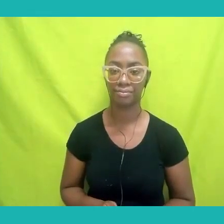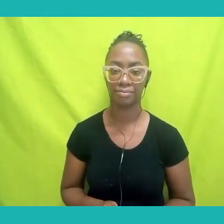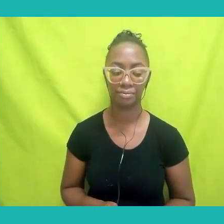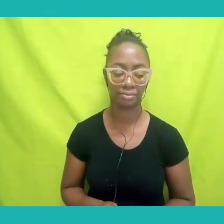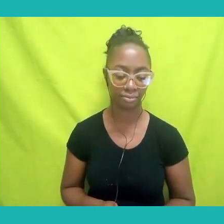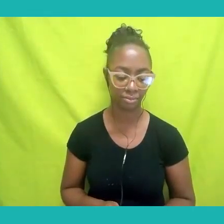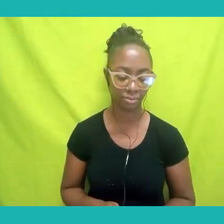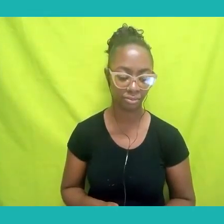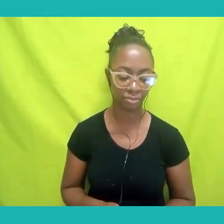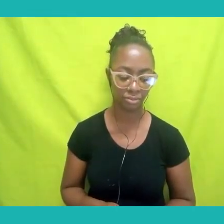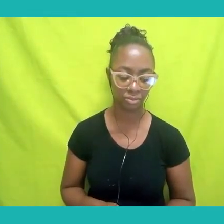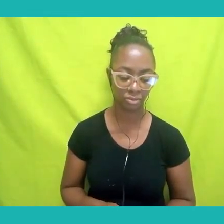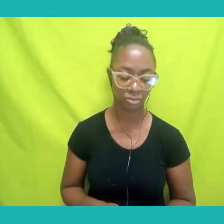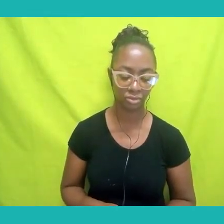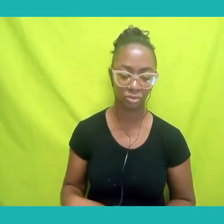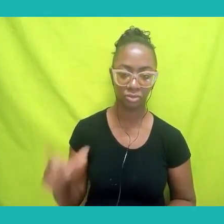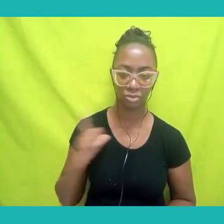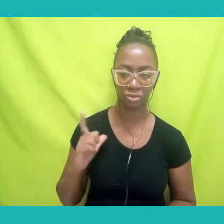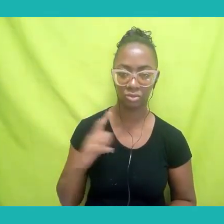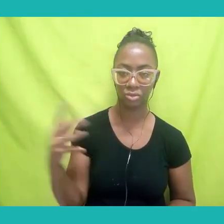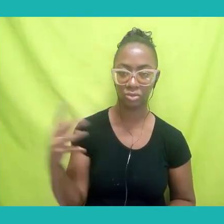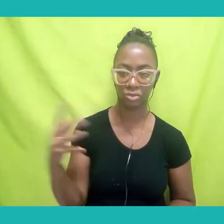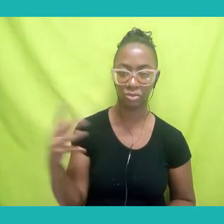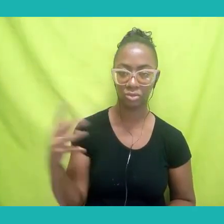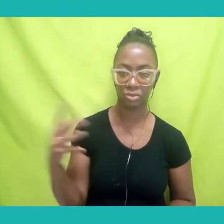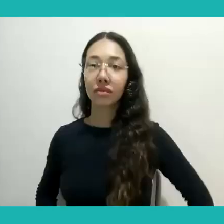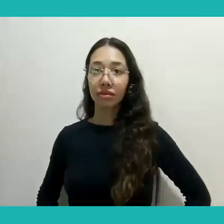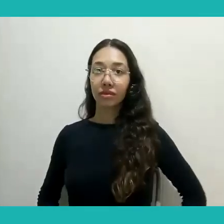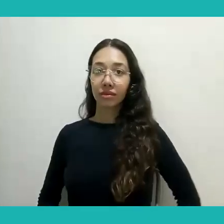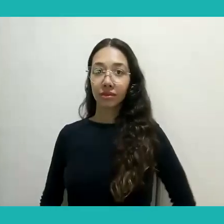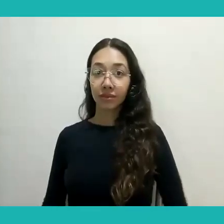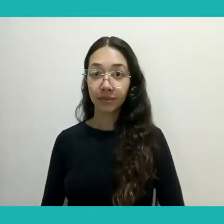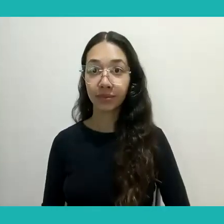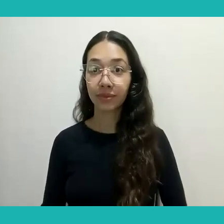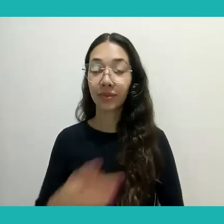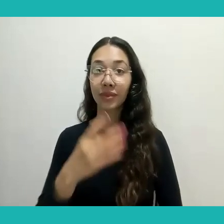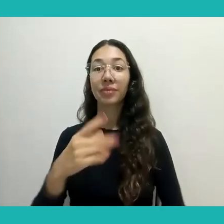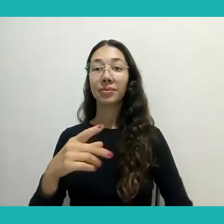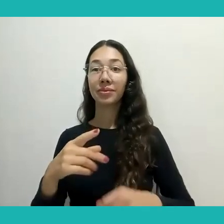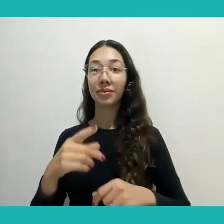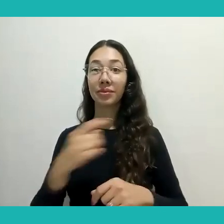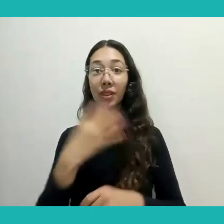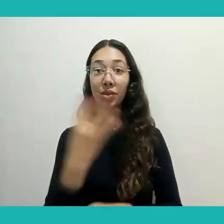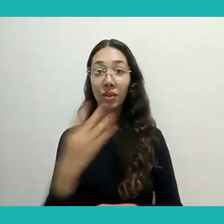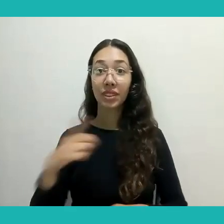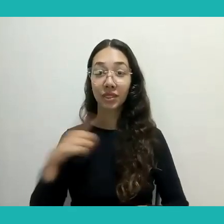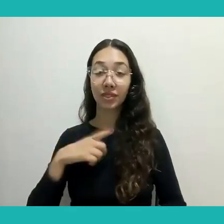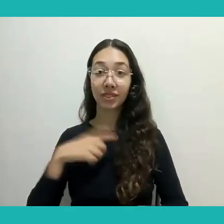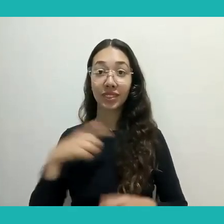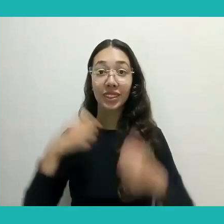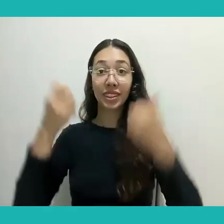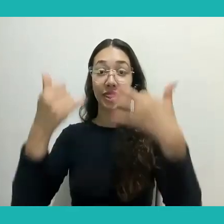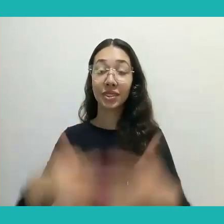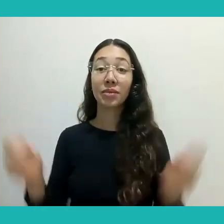nós temos que o parágrafo 4º do artigo 3A da 3765, ele possibilitou, né,